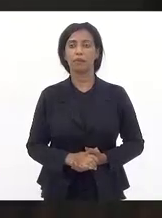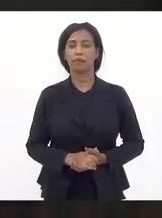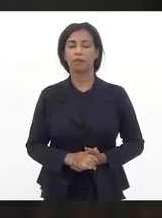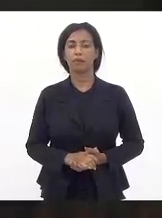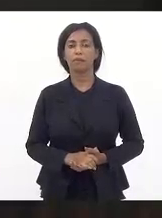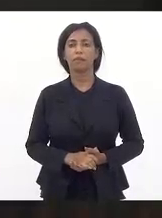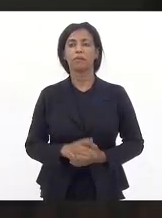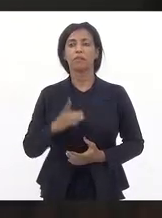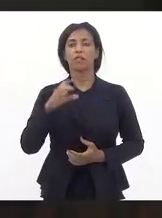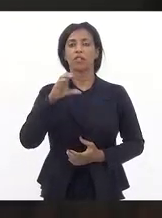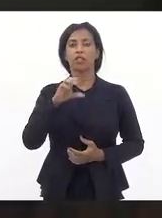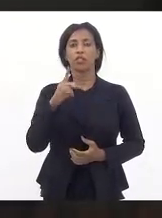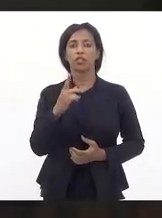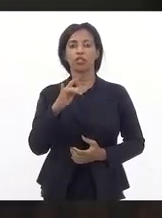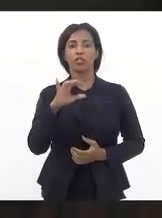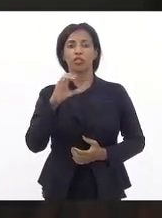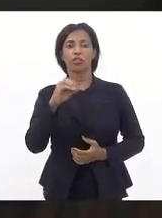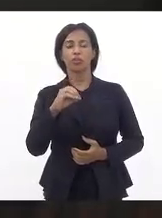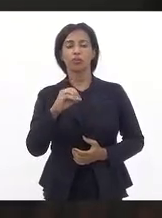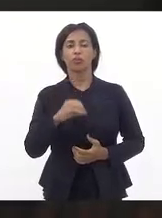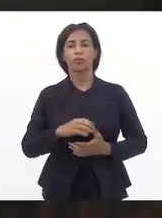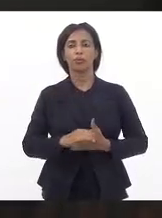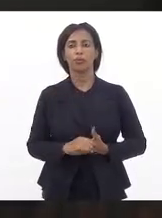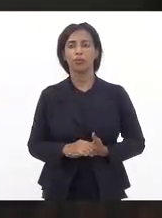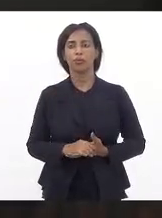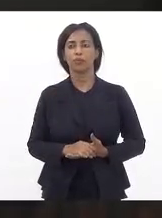o deputado Chico Machado